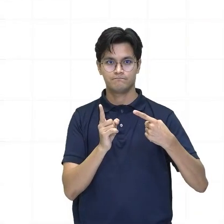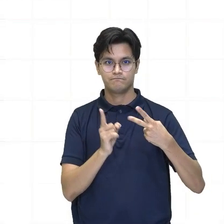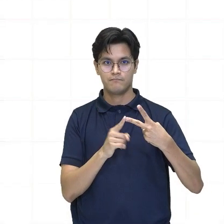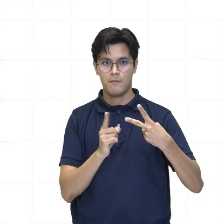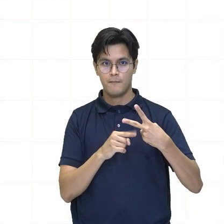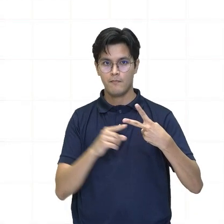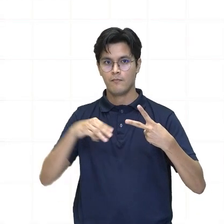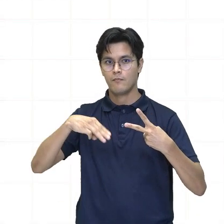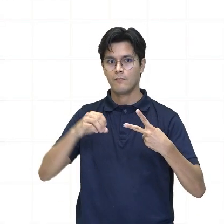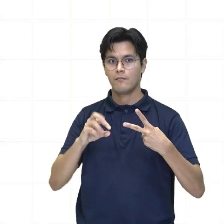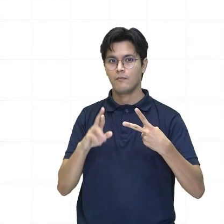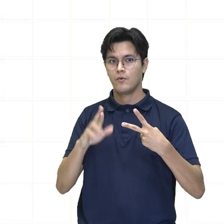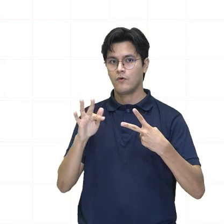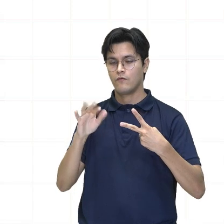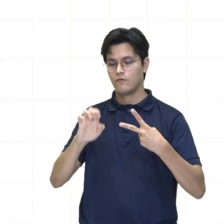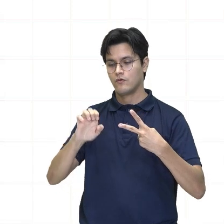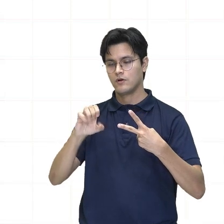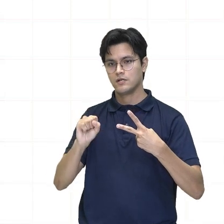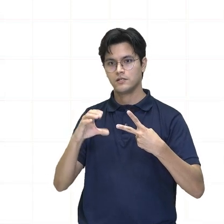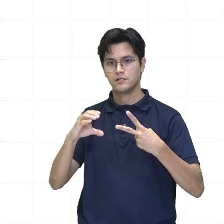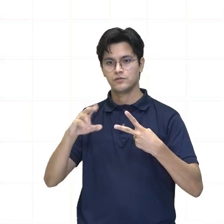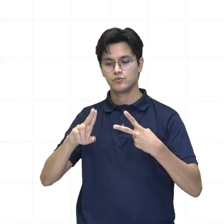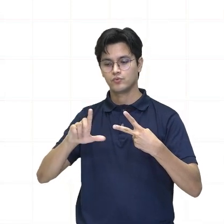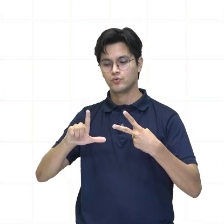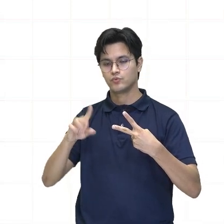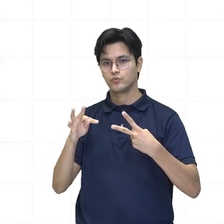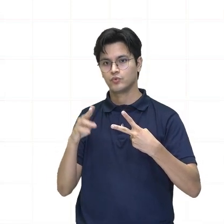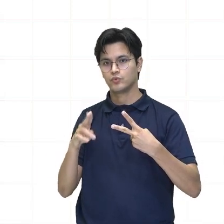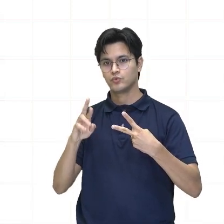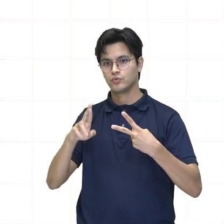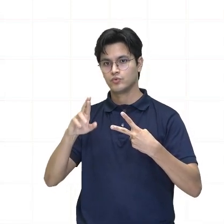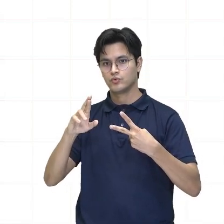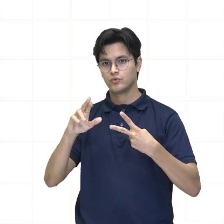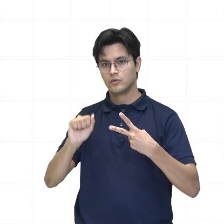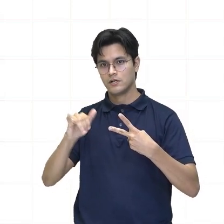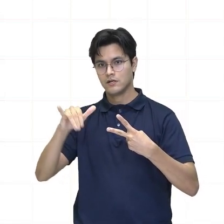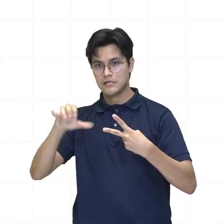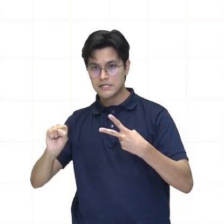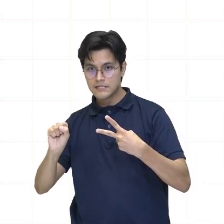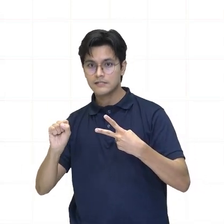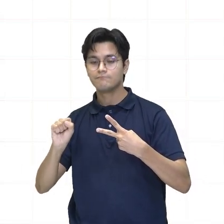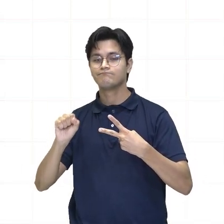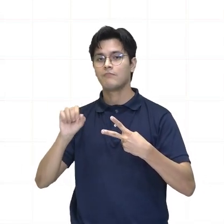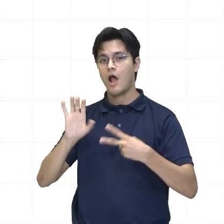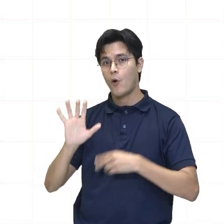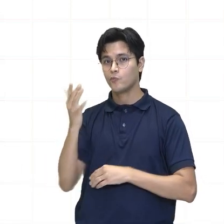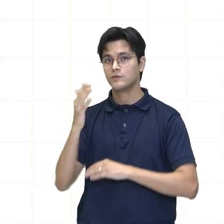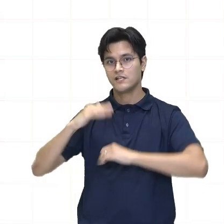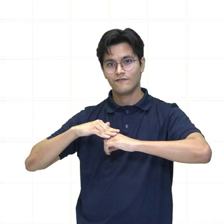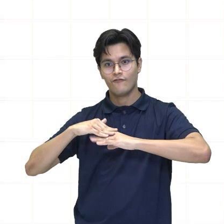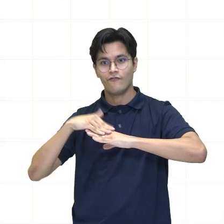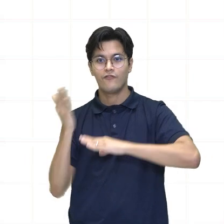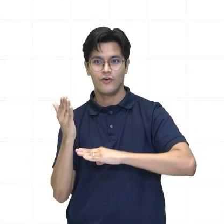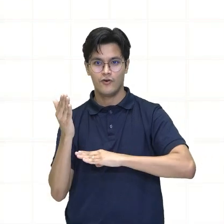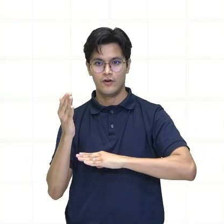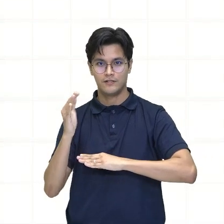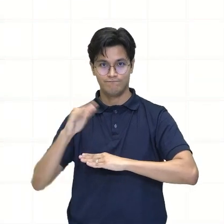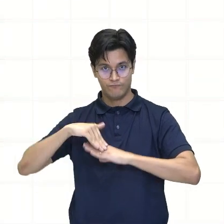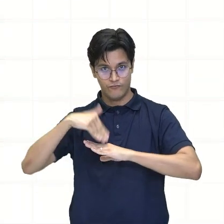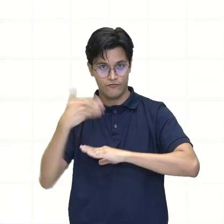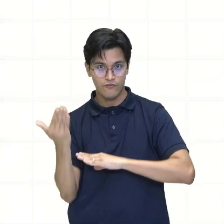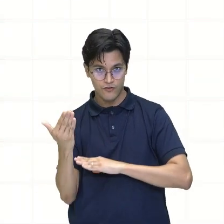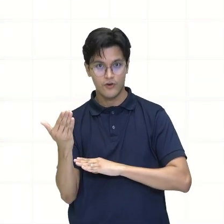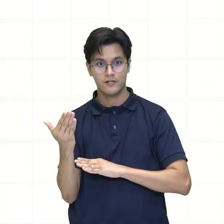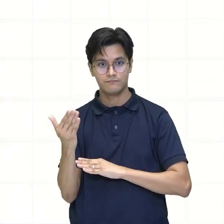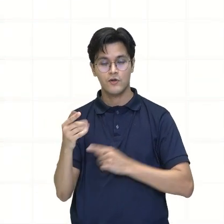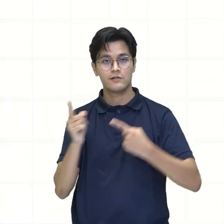morfoesculturais agora. Eles são externos. Os morfoestruturais, eles são ali